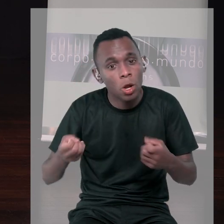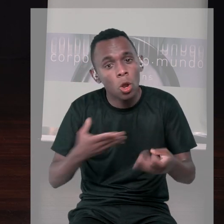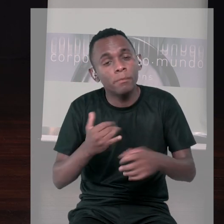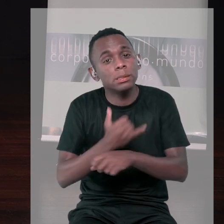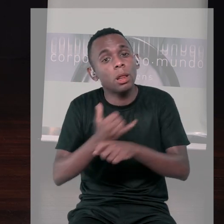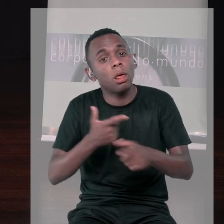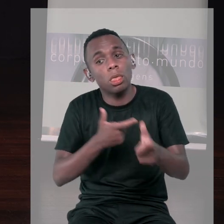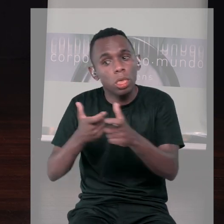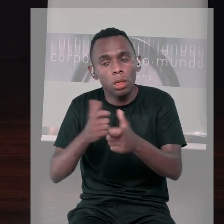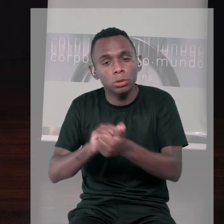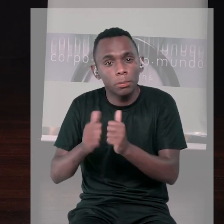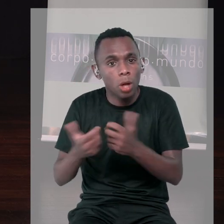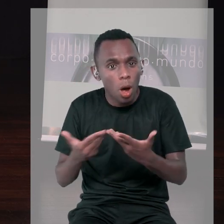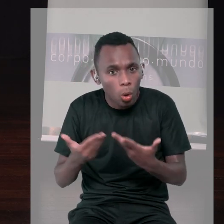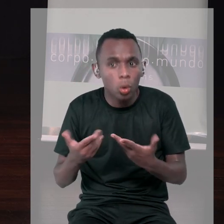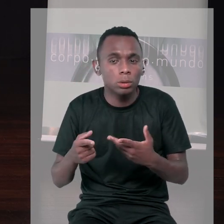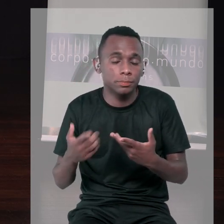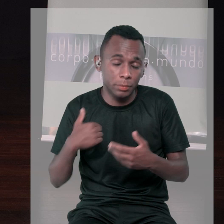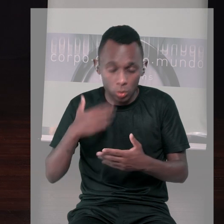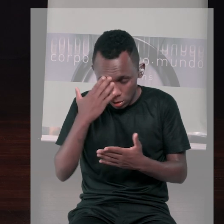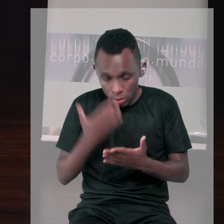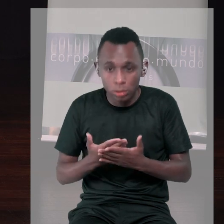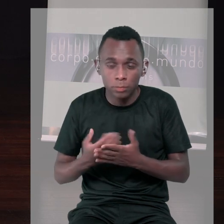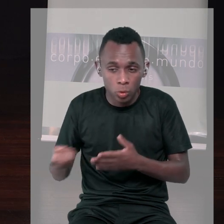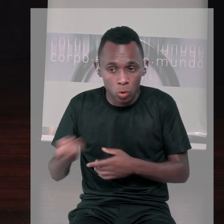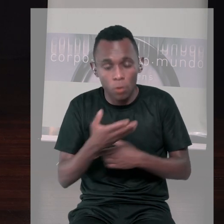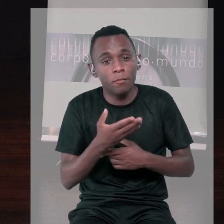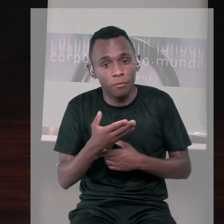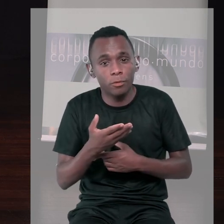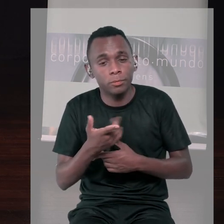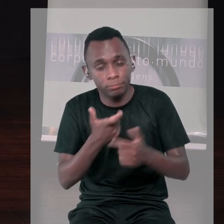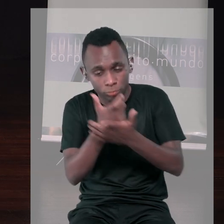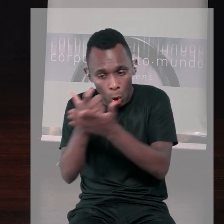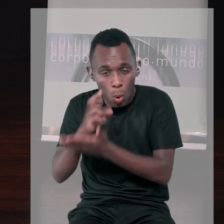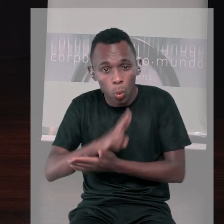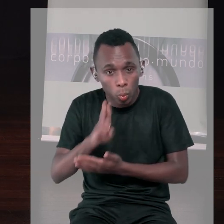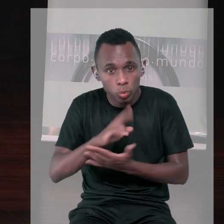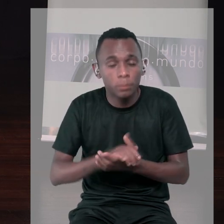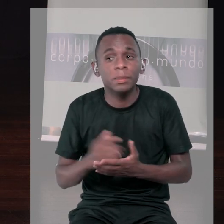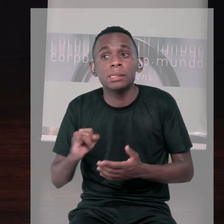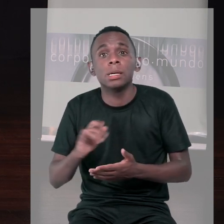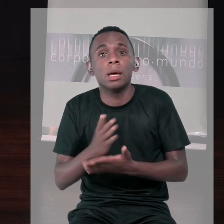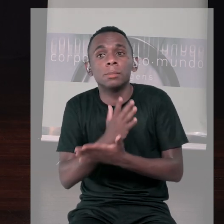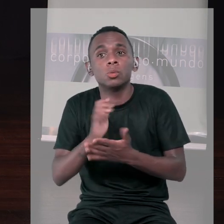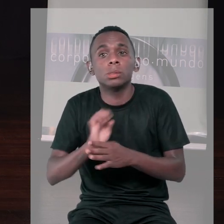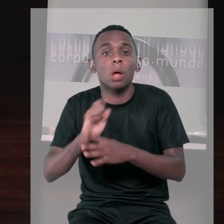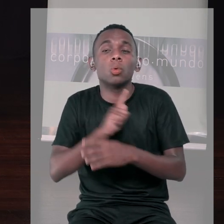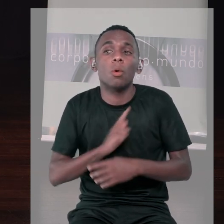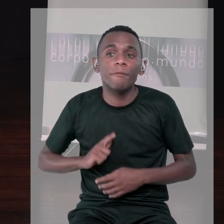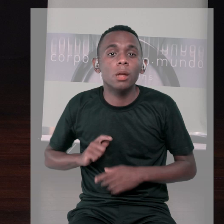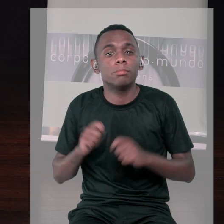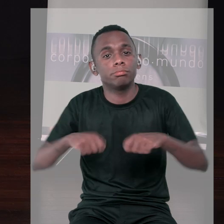foi minha tese, na Renascença, com a artilharia. Se os governantes passaram a agir como se fosse possível produzir o